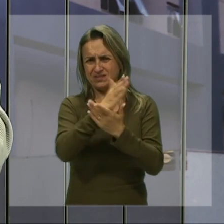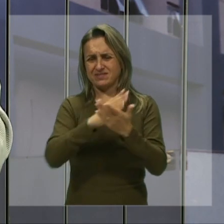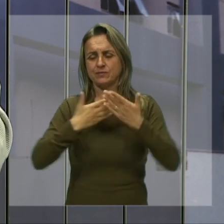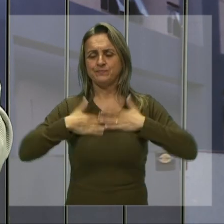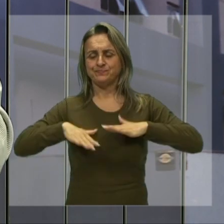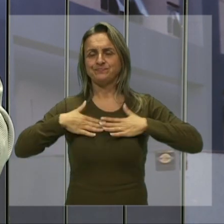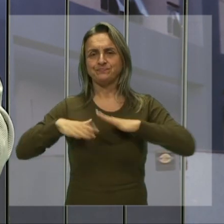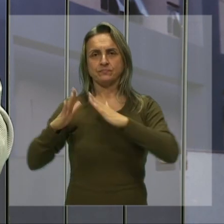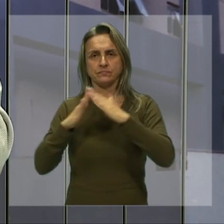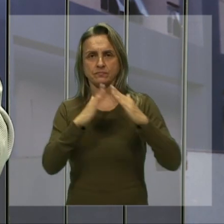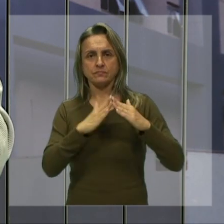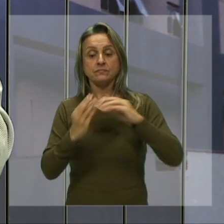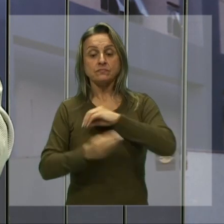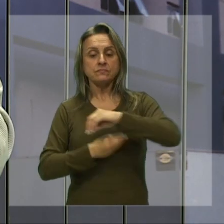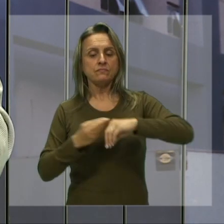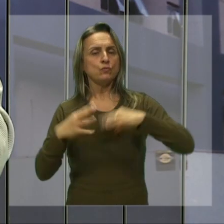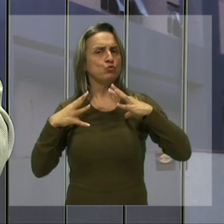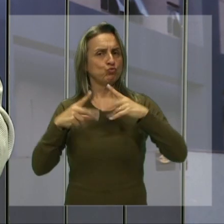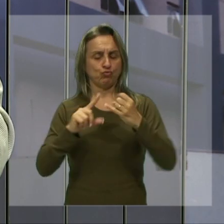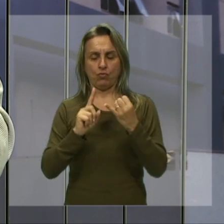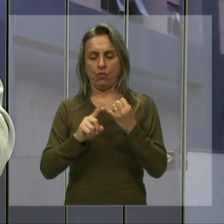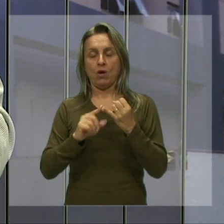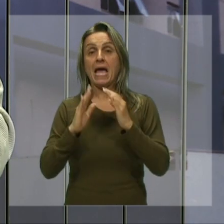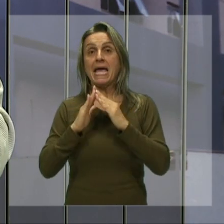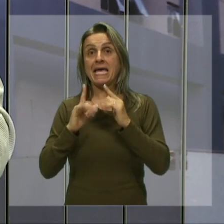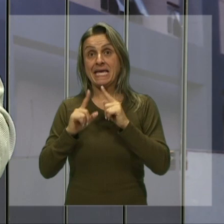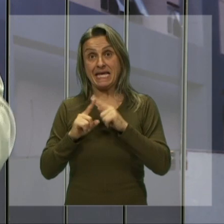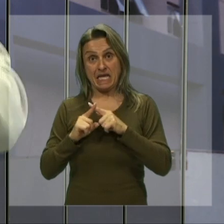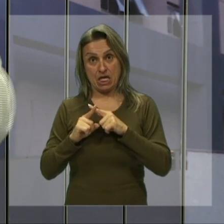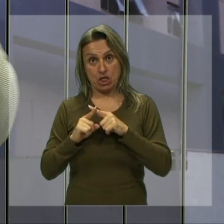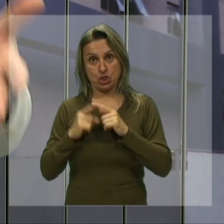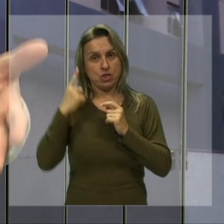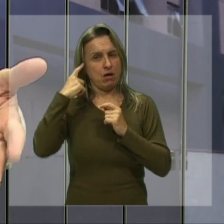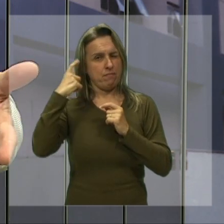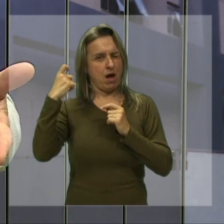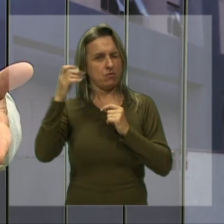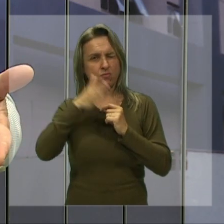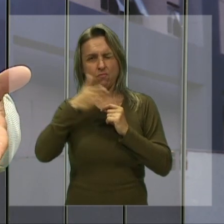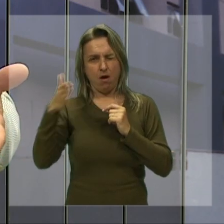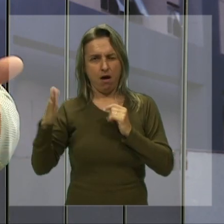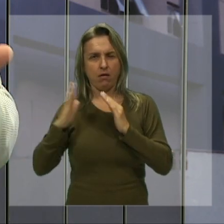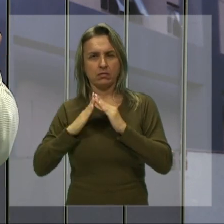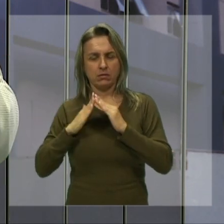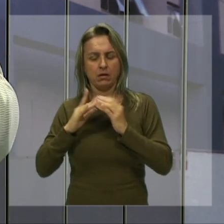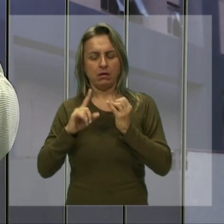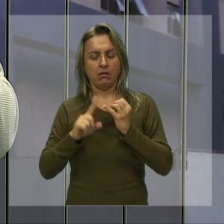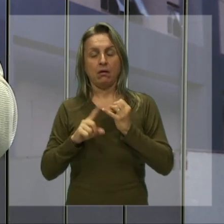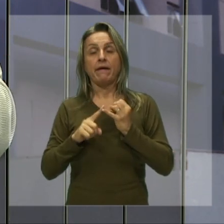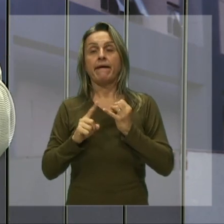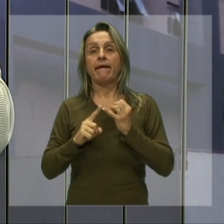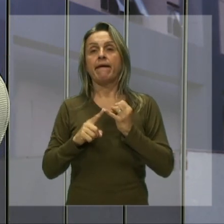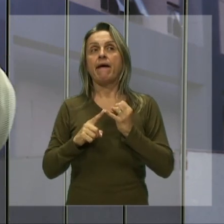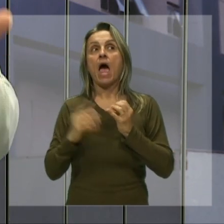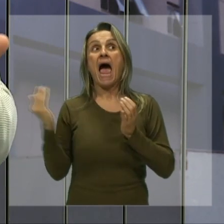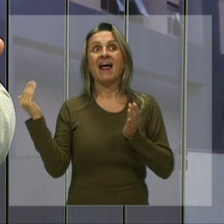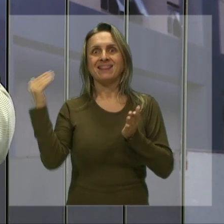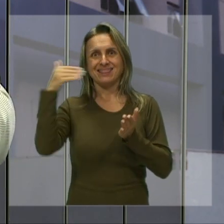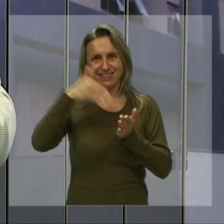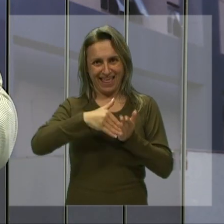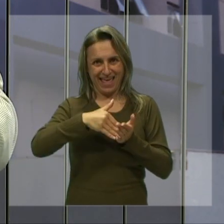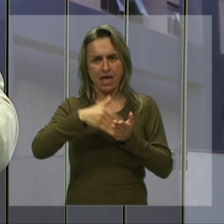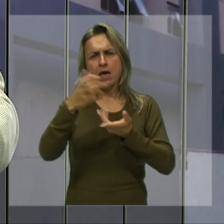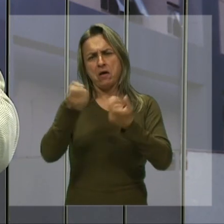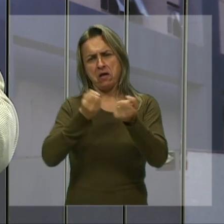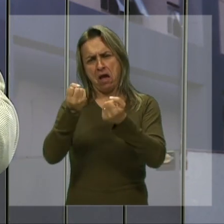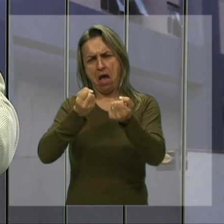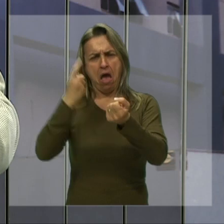coisas, desde uma igreja, com barulho muito alto do lado da casa de alguém, até o som alto de um